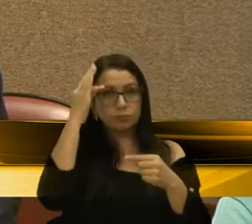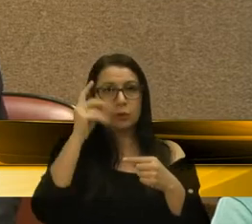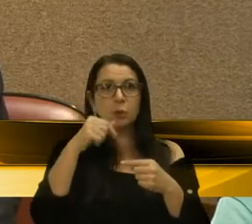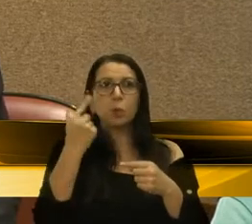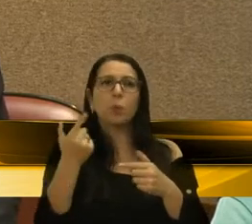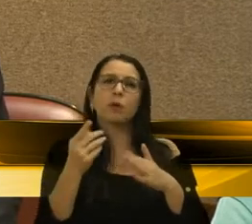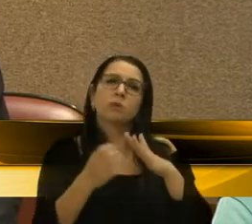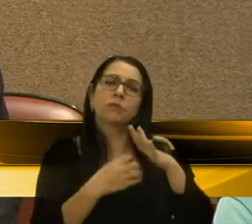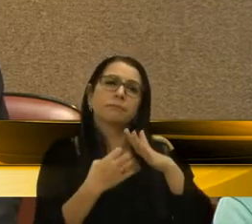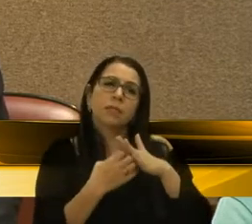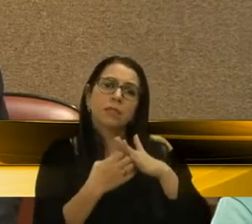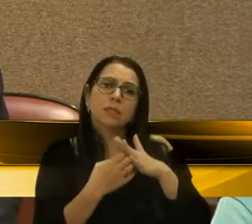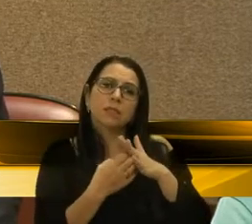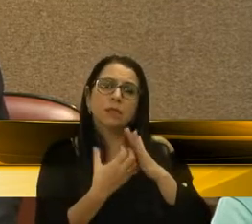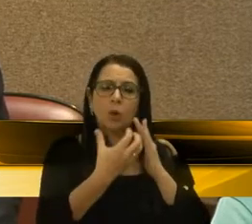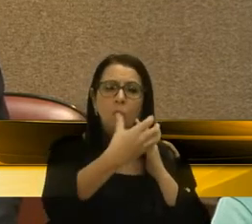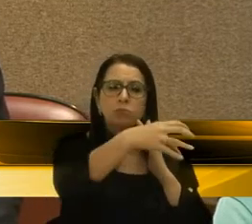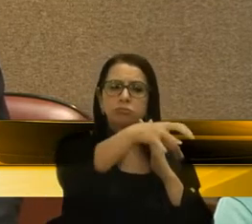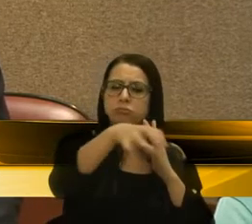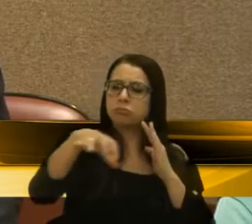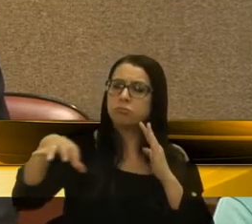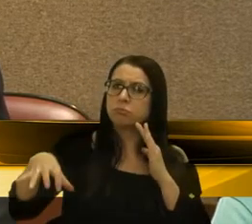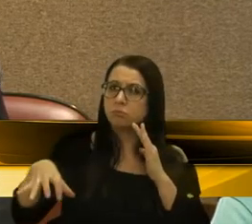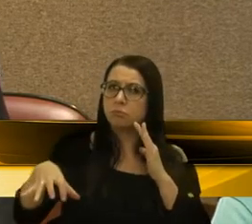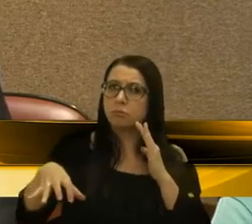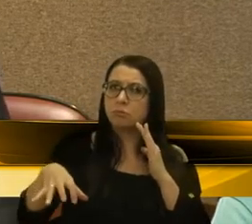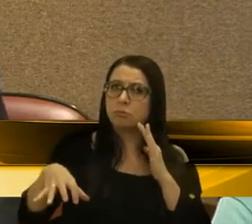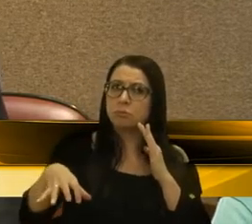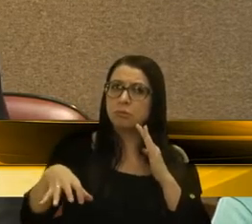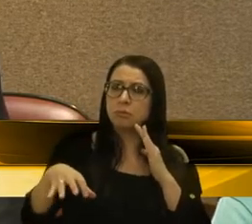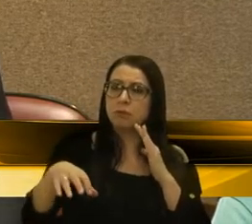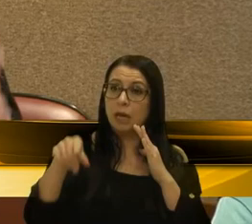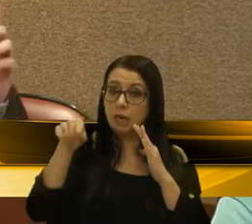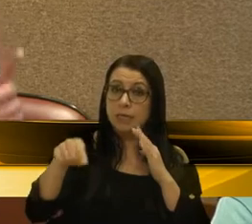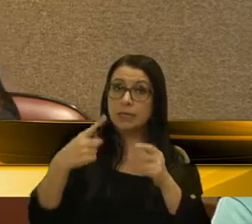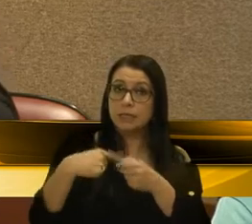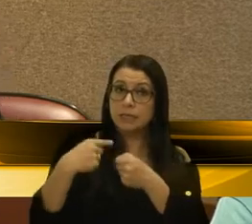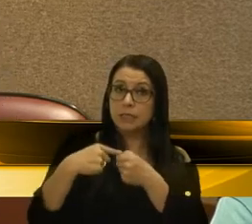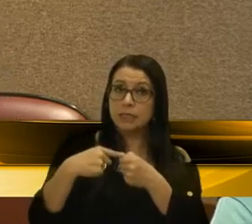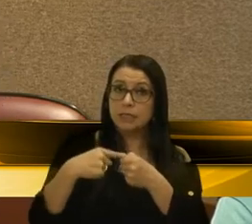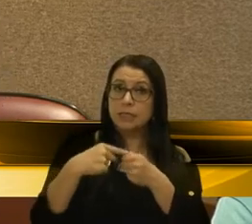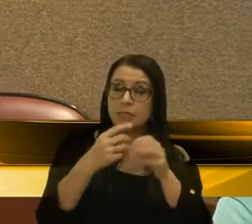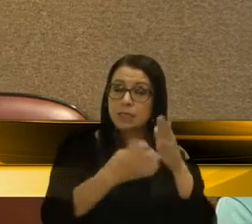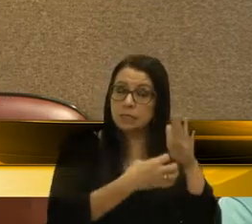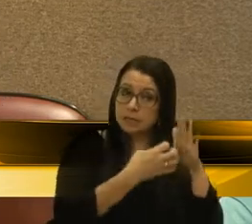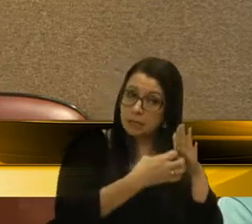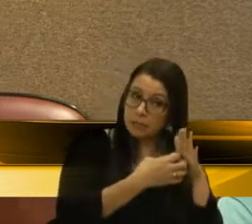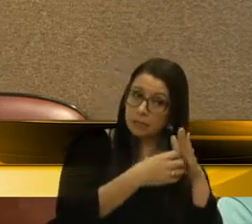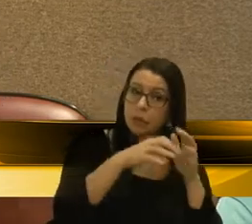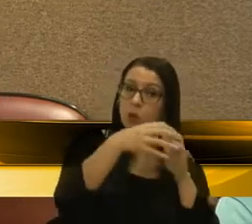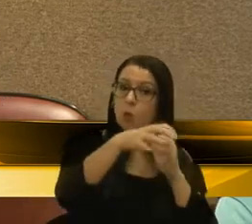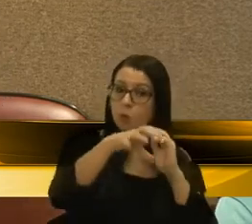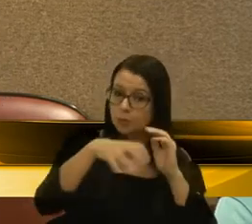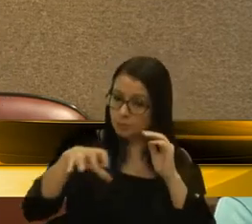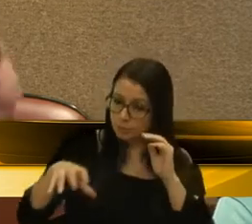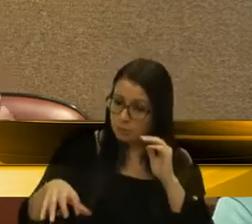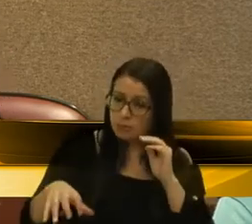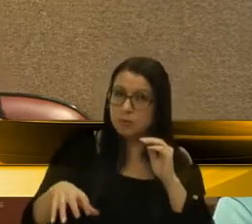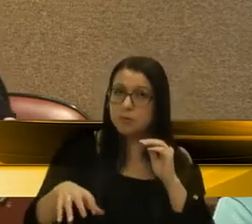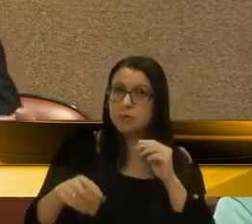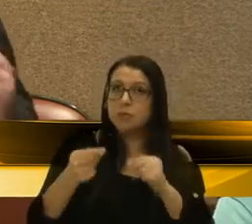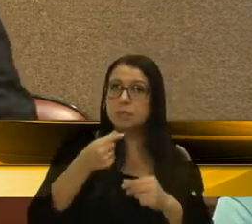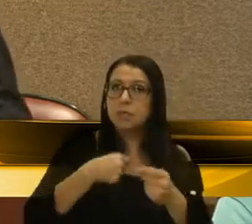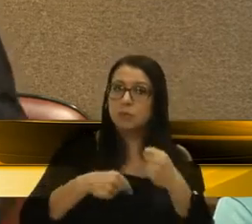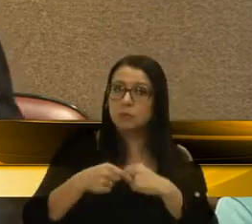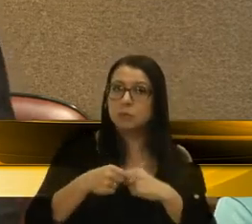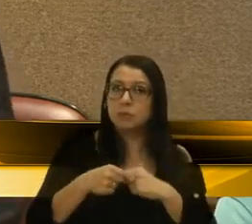Tuigo, quais as empresas ou setores de Córbola empresas ou setores